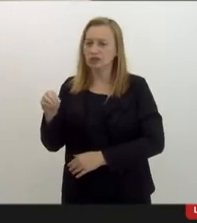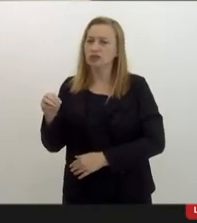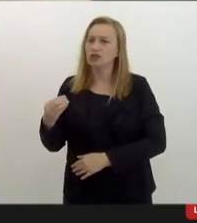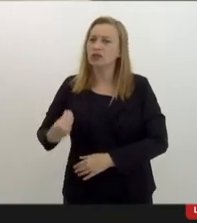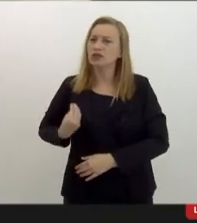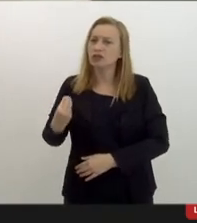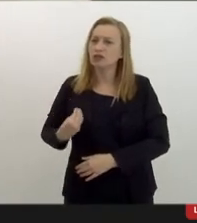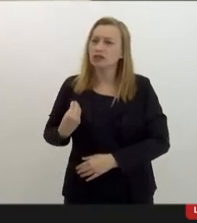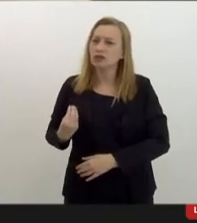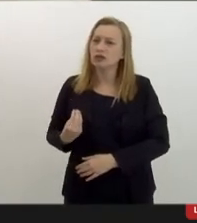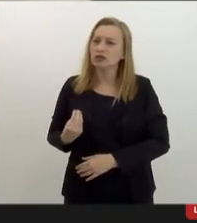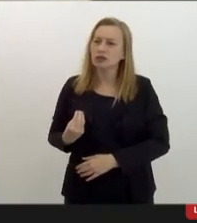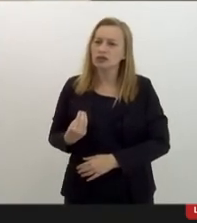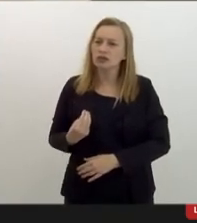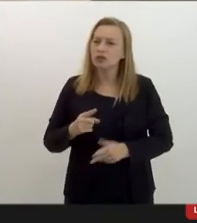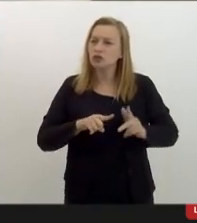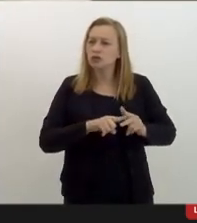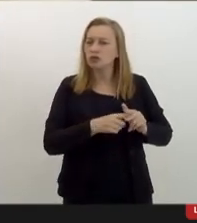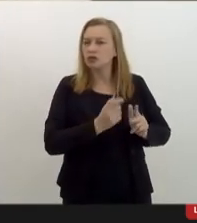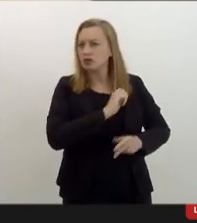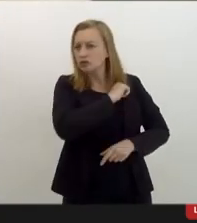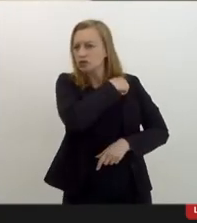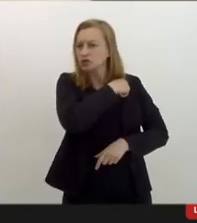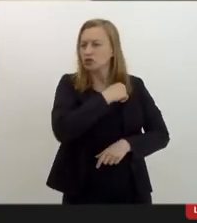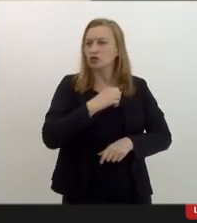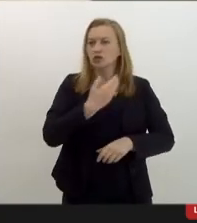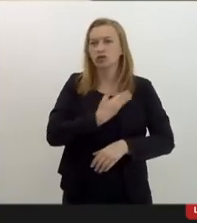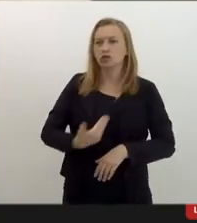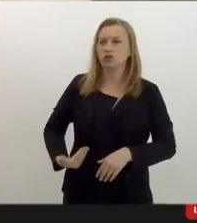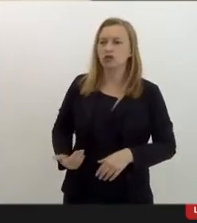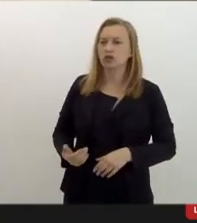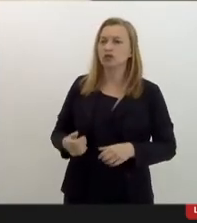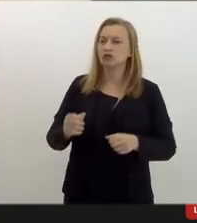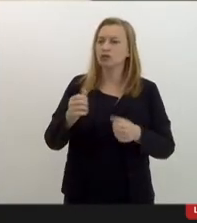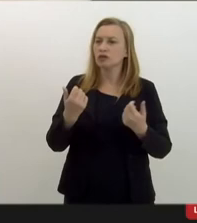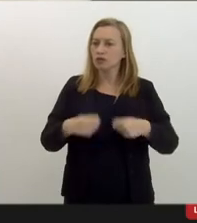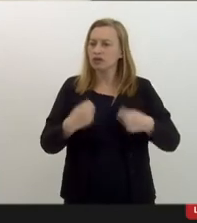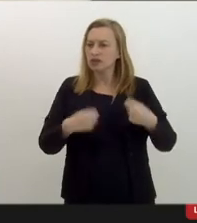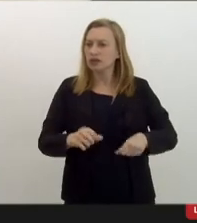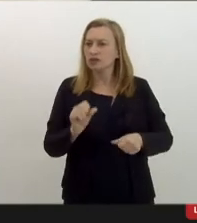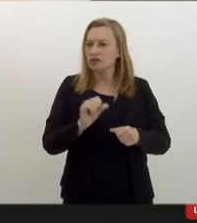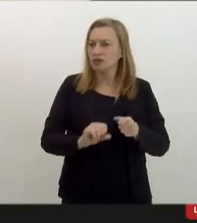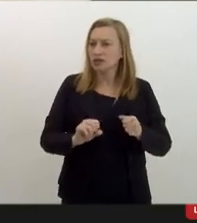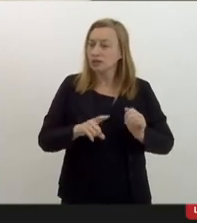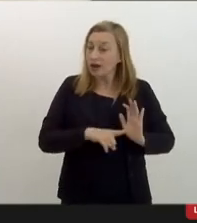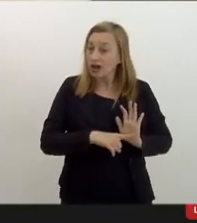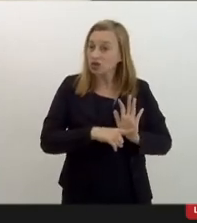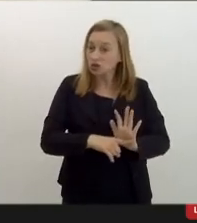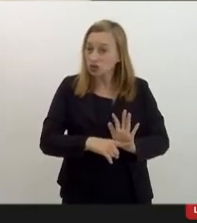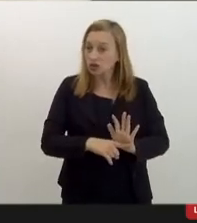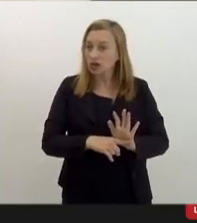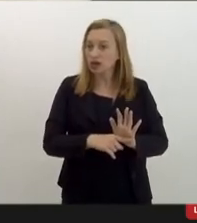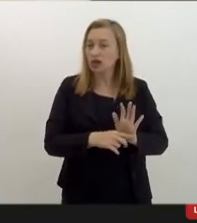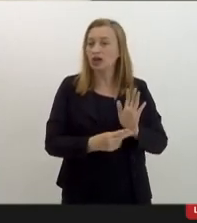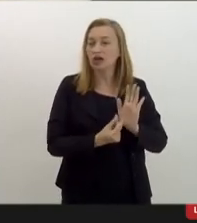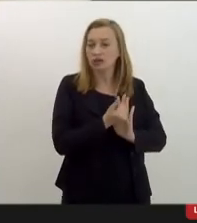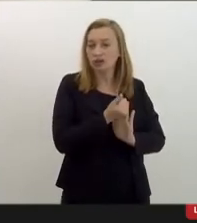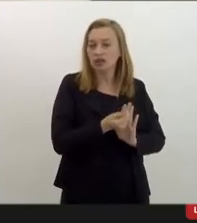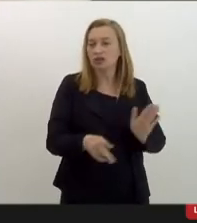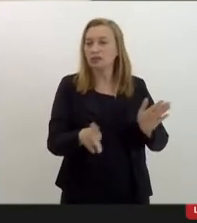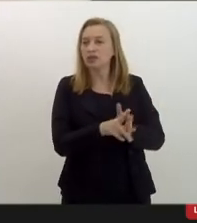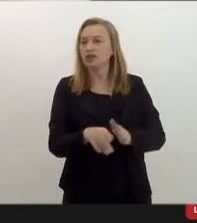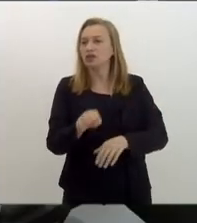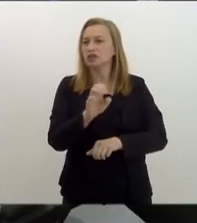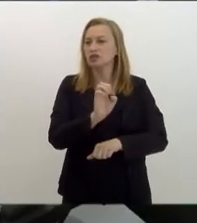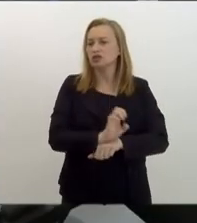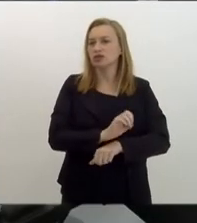no prêmio de ajuste fiscal que o governo vai ter que fazer para recuperar as Finanças excitado